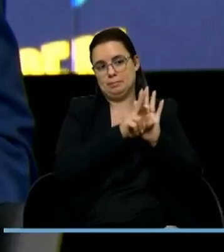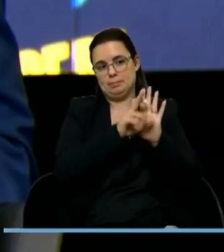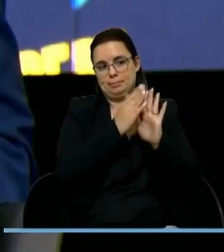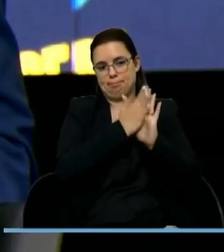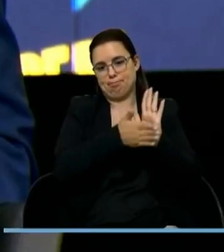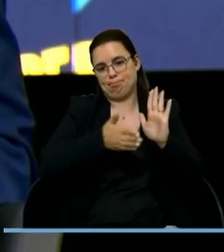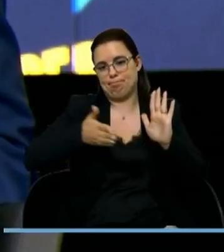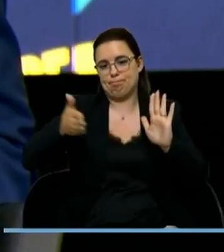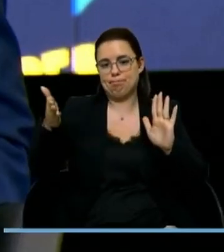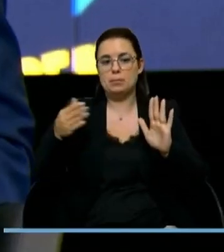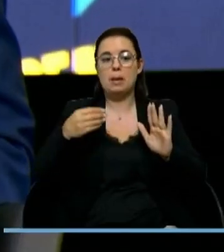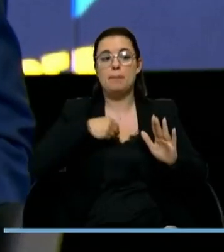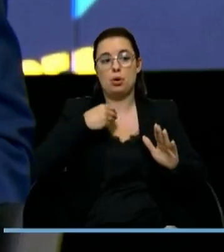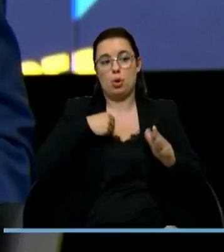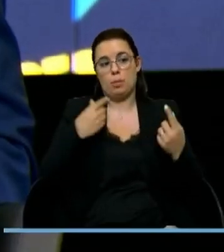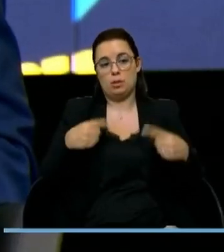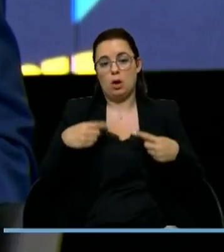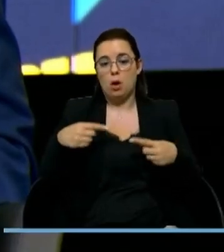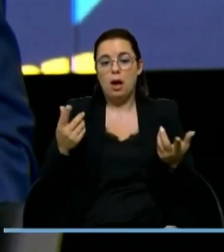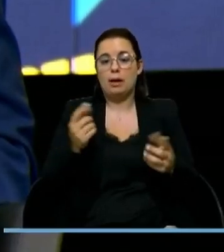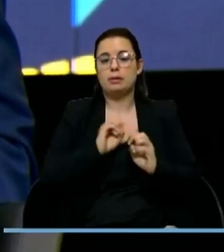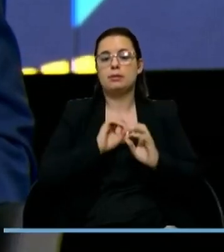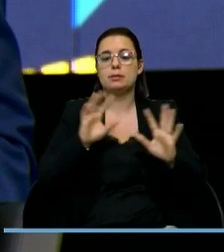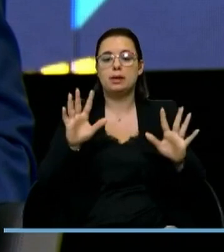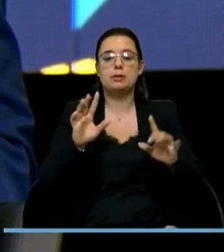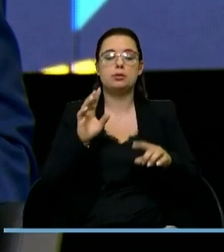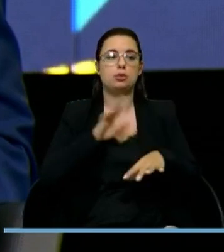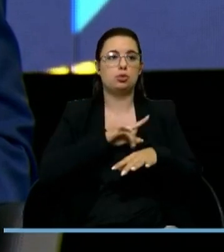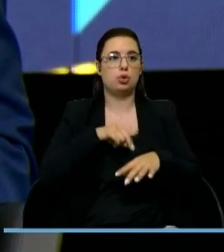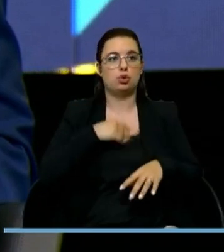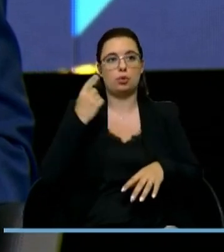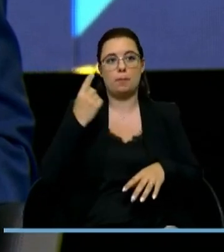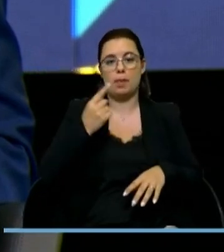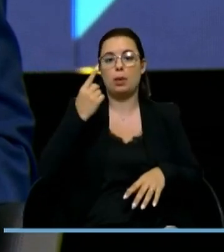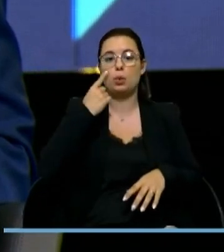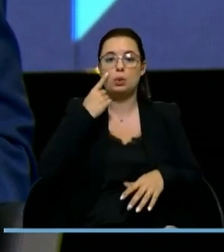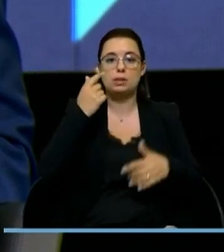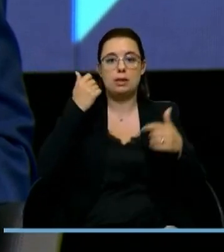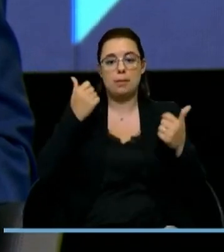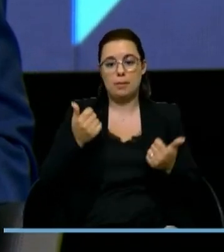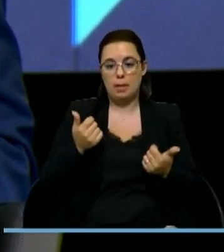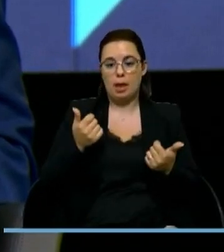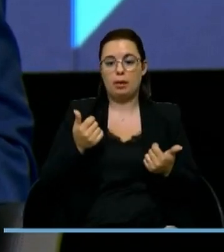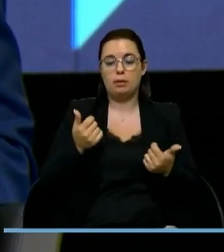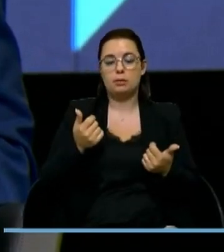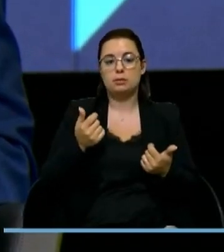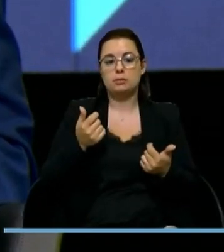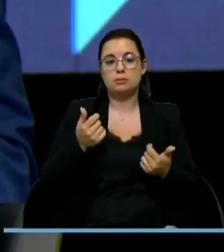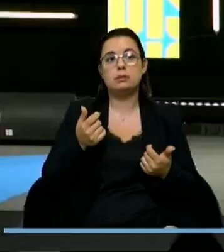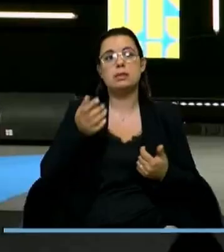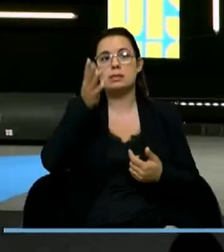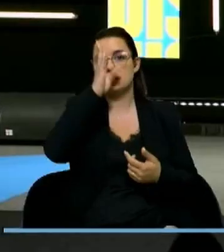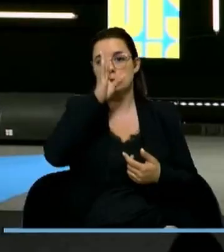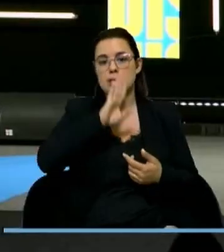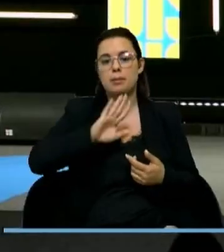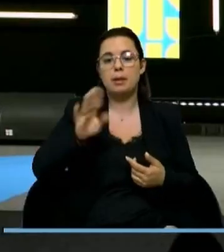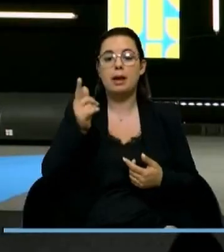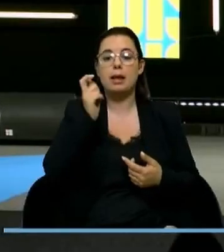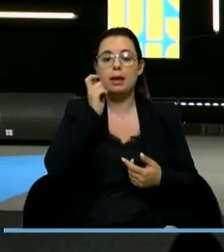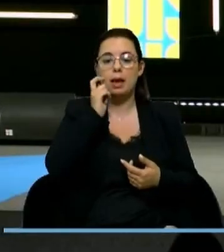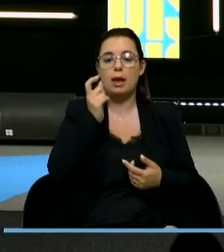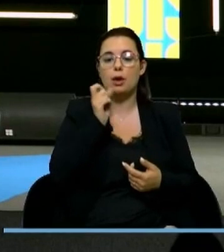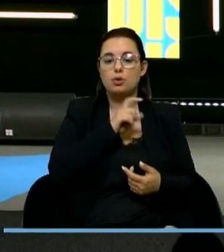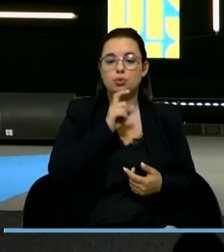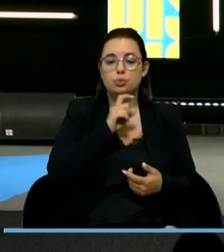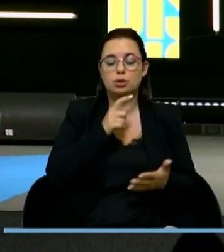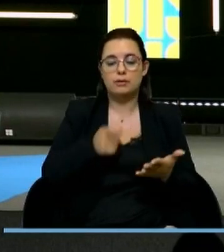uma preocupação, como não poderia deixar de ser, por conhecer exatamente, identificar exatamente quem são os